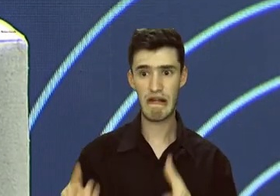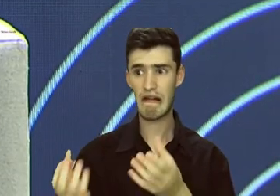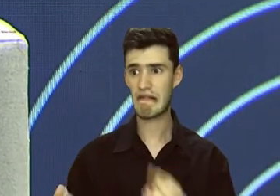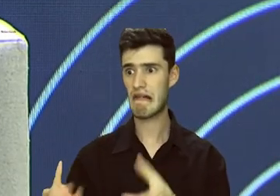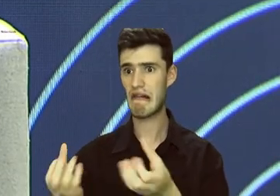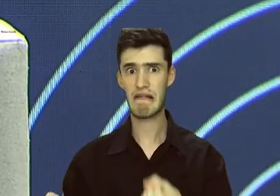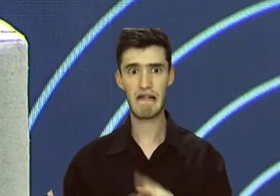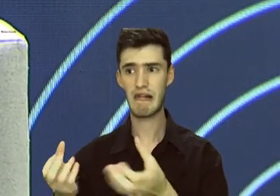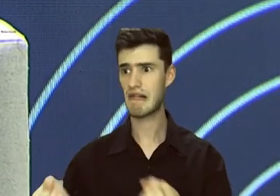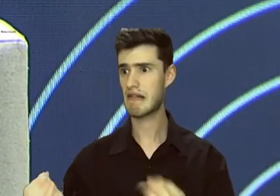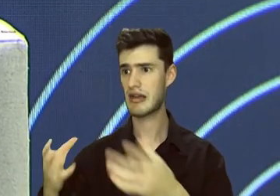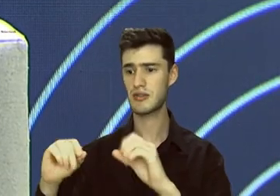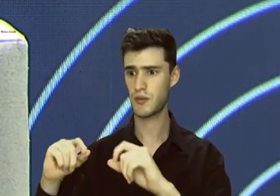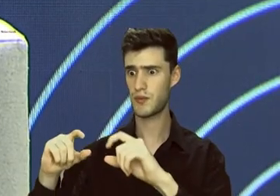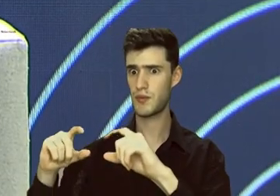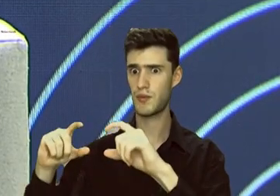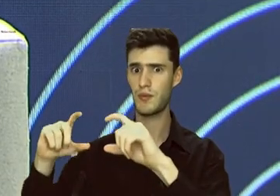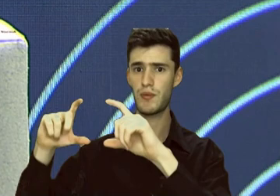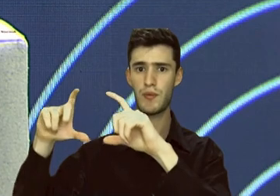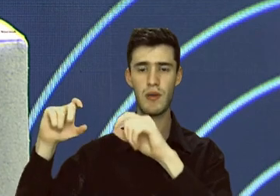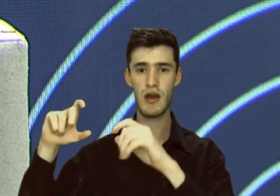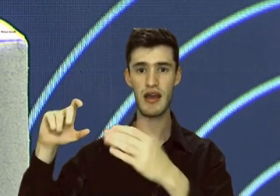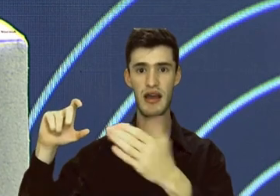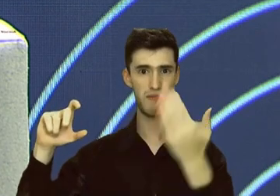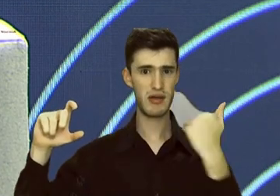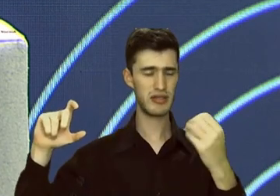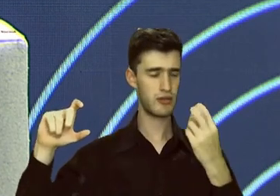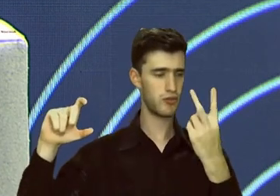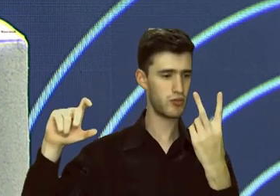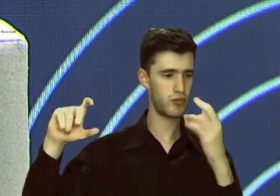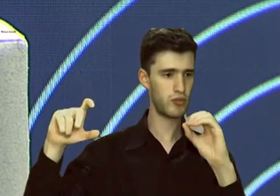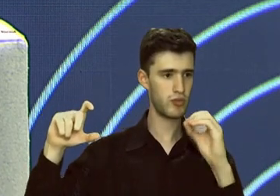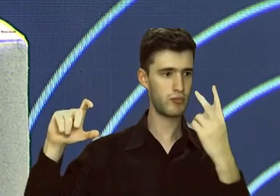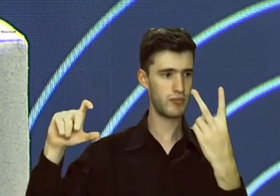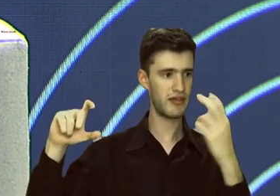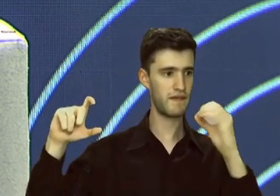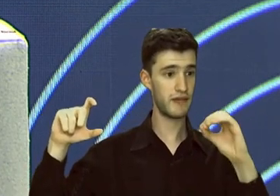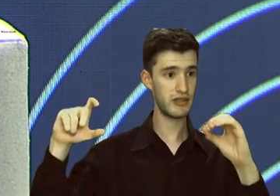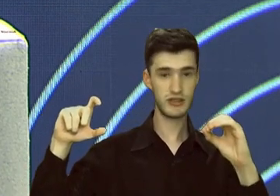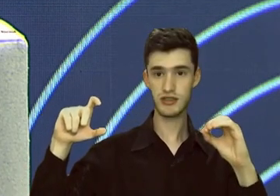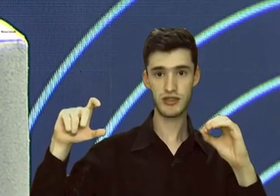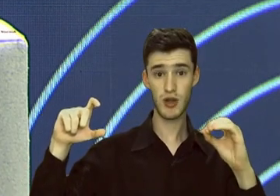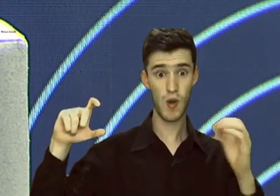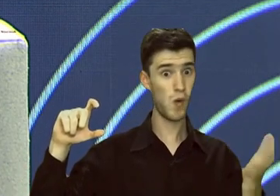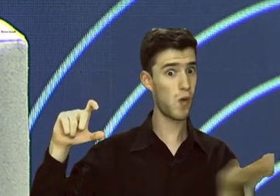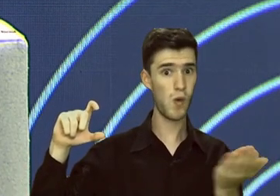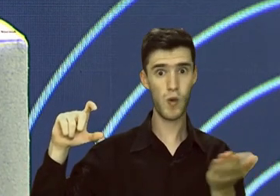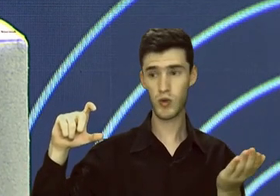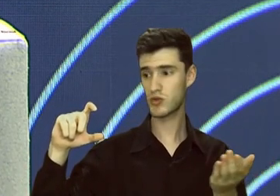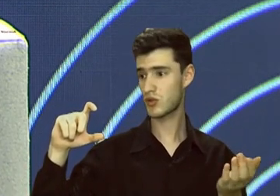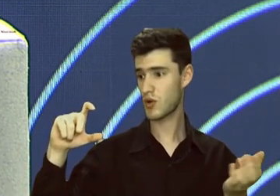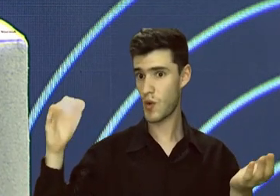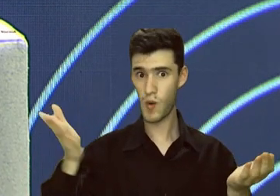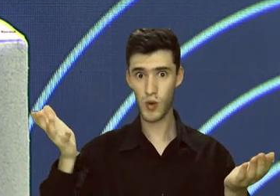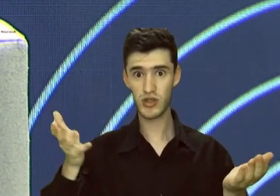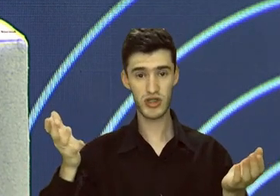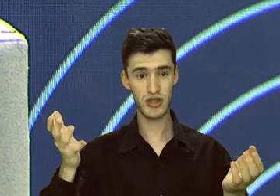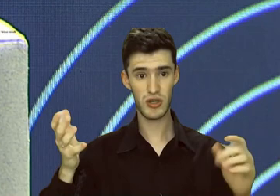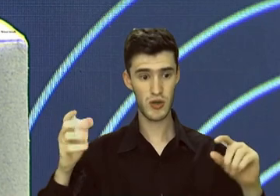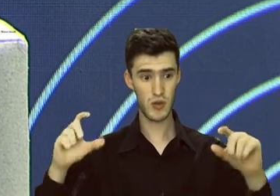do que a gente devia até 2020 né e a gente vê os Fundos muito mais diligentes né olhando muito mais para